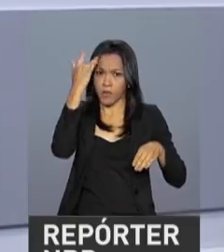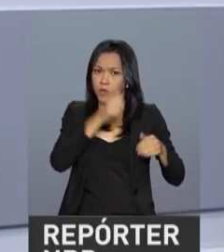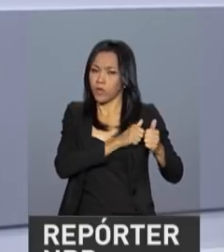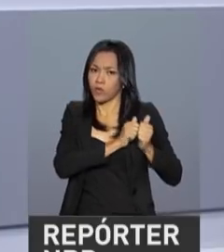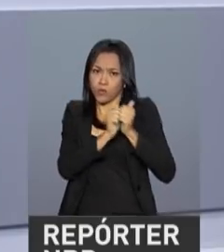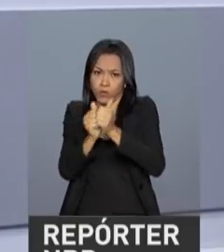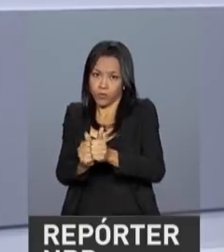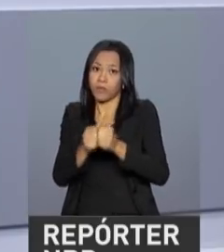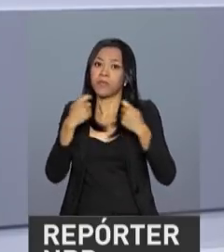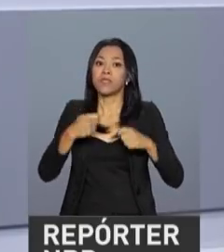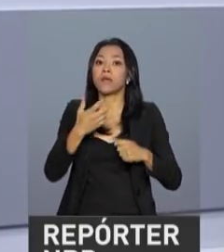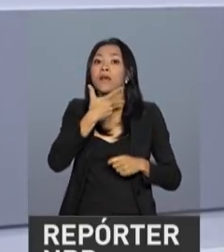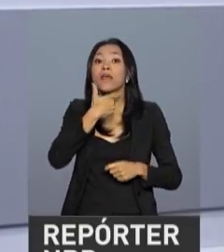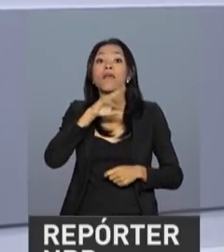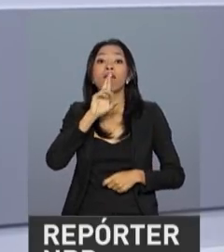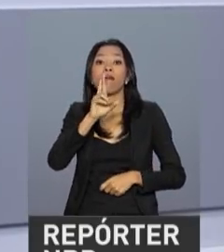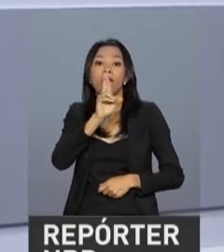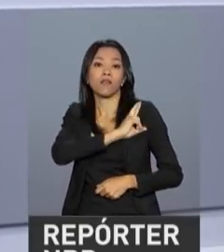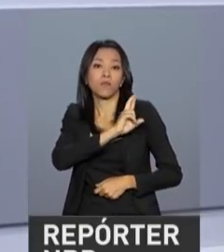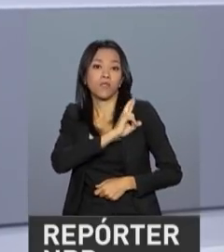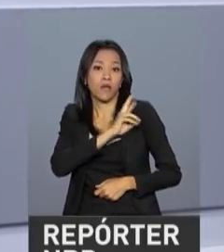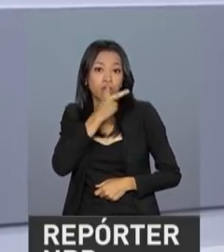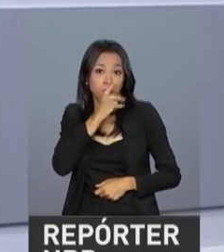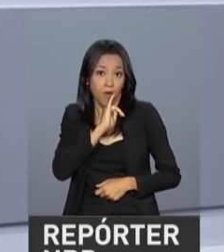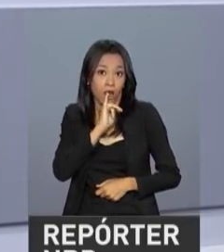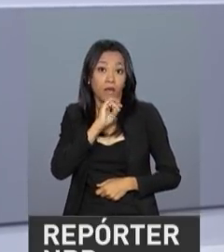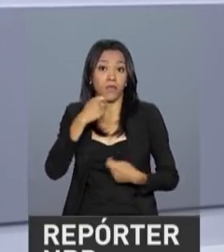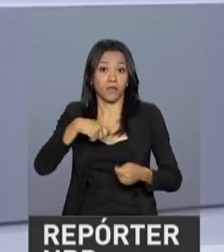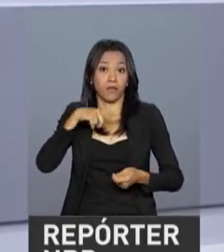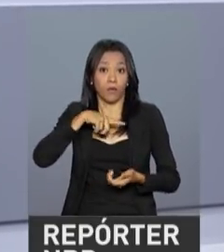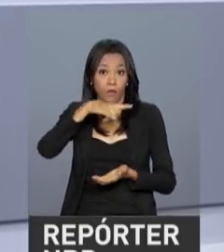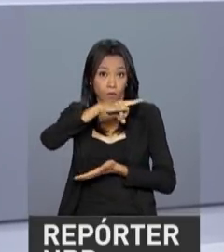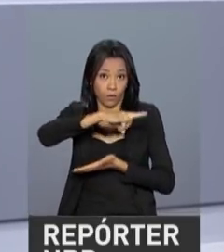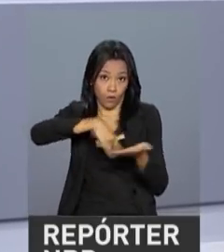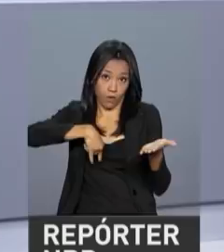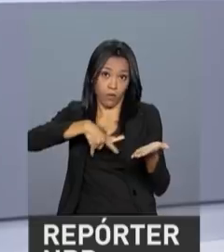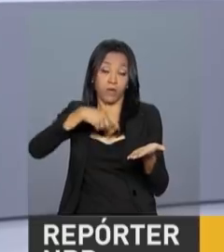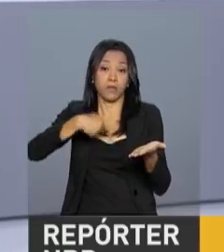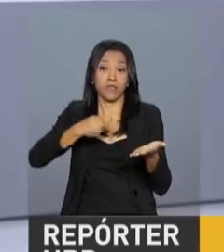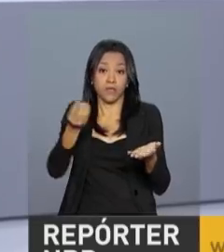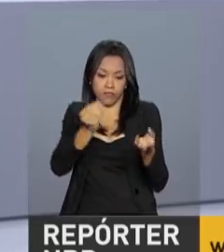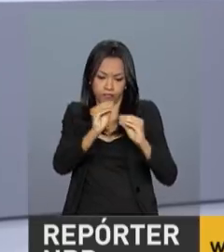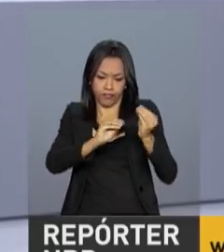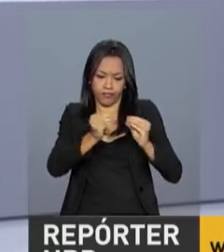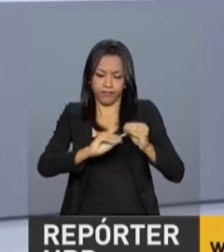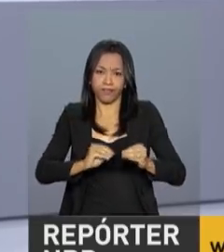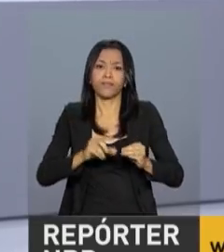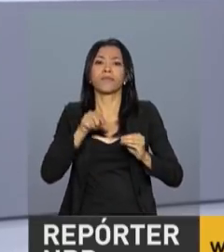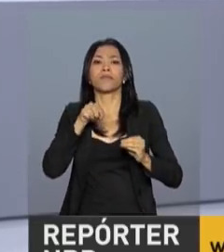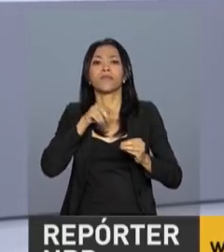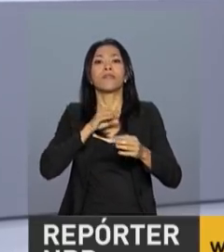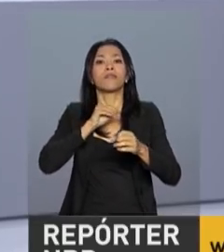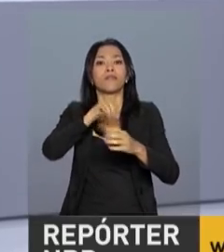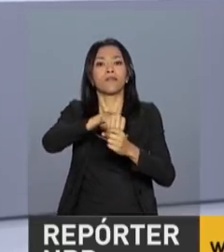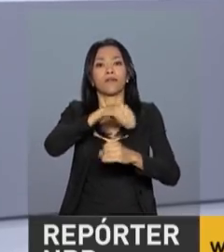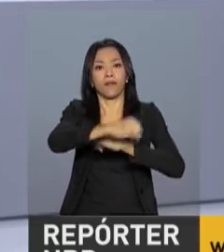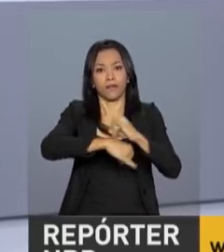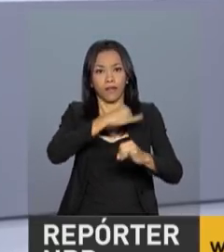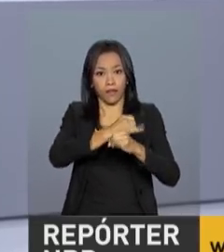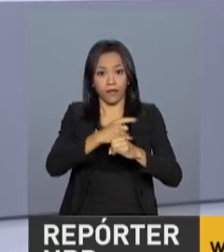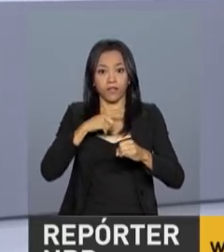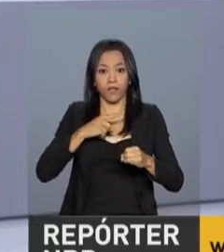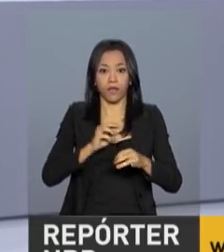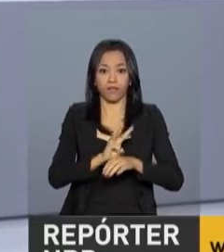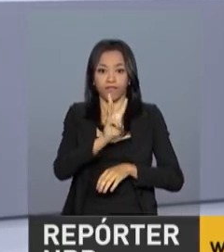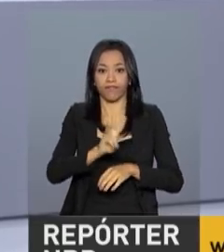pais ou responsáveis no momento do embarque essa autorização pode ser preenchida pela internet o documento está disponível no site da